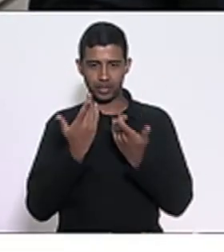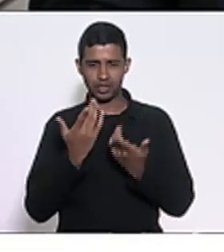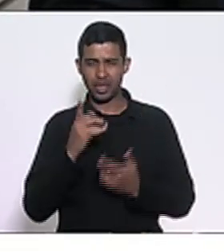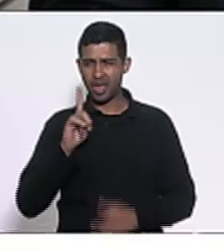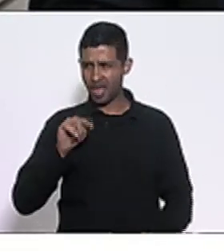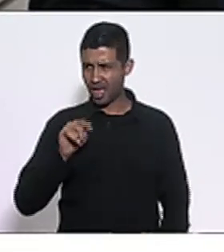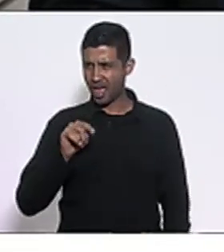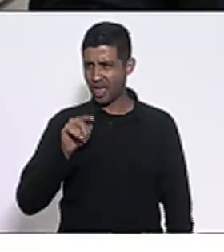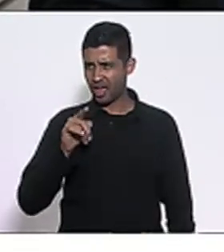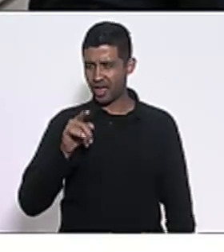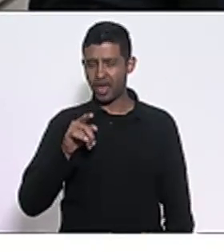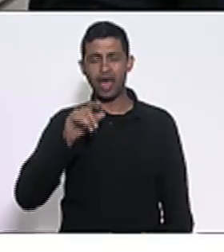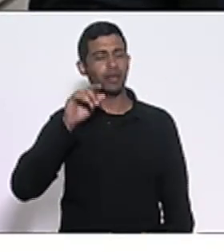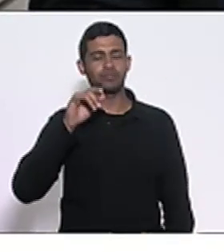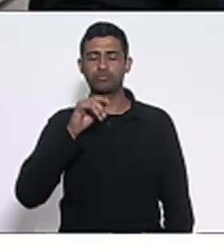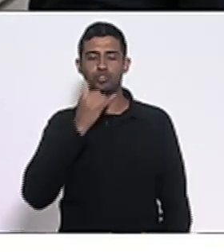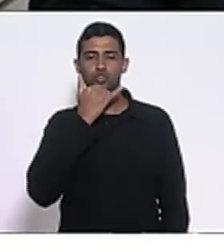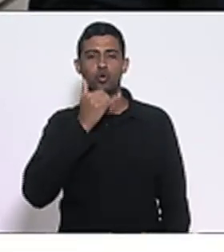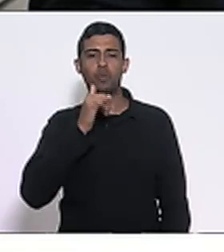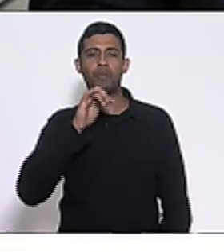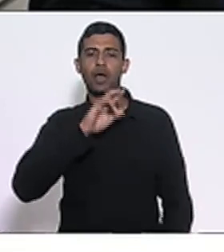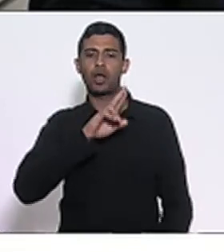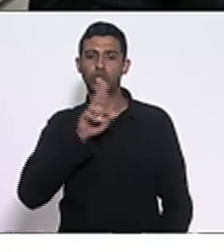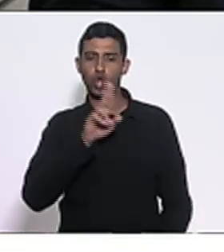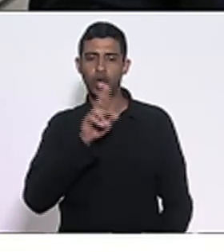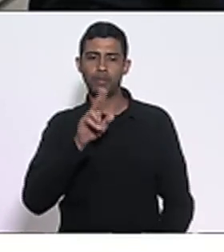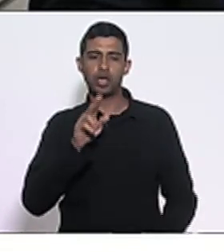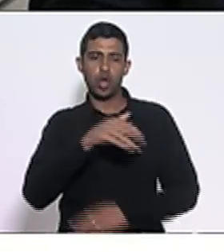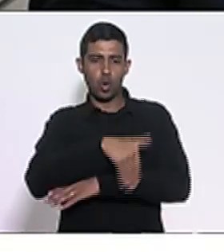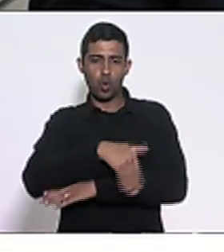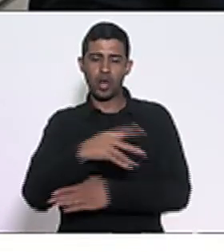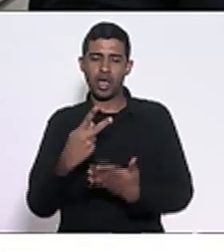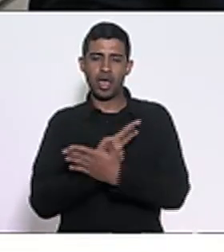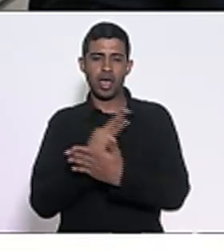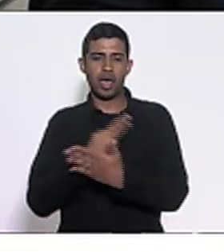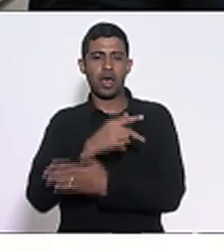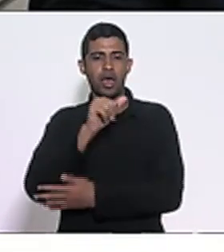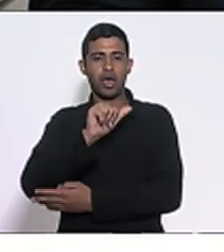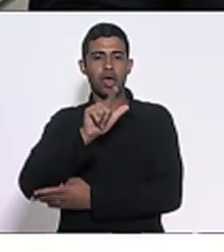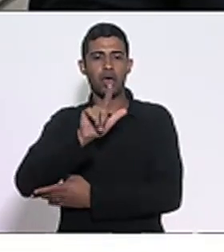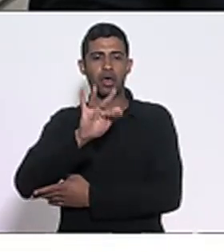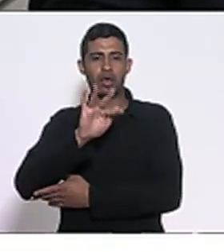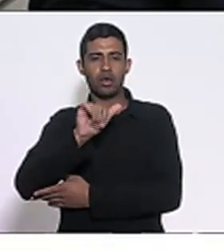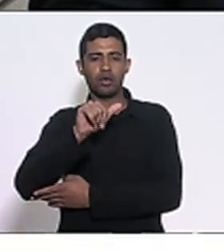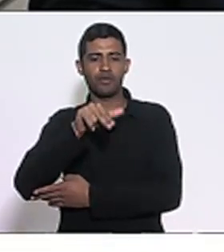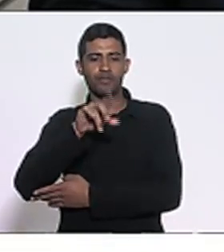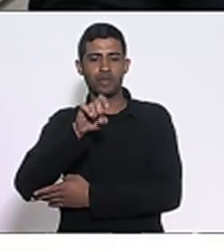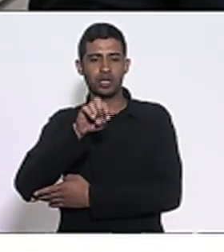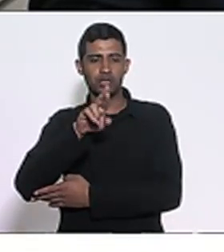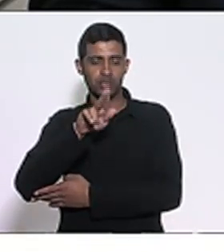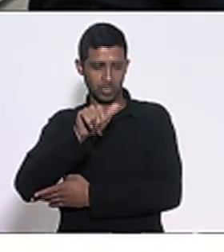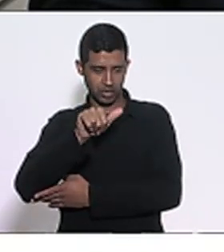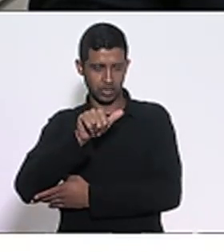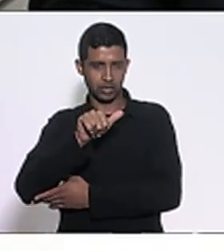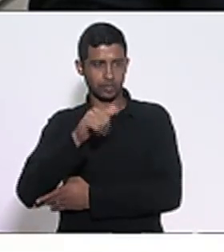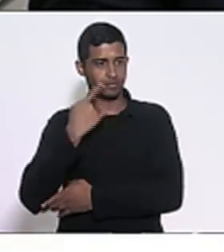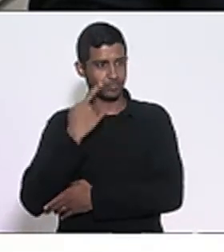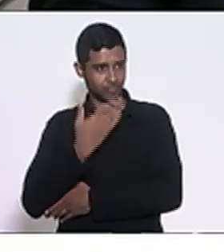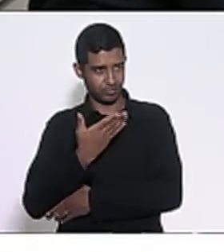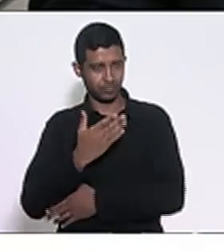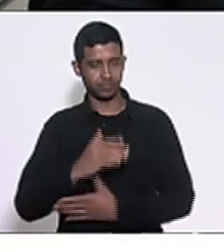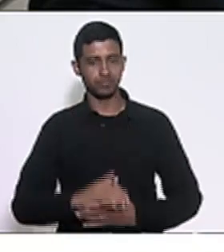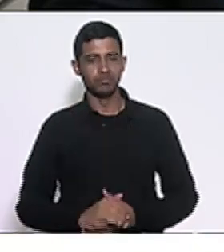Uruguaiana? Alfândega com 1º de março. Essa seria a sede do Prodege, assim